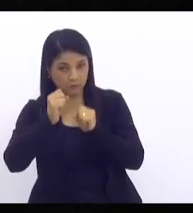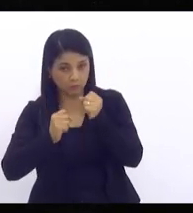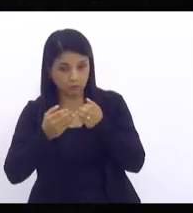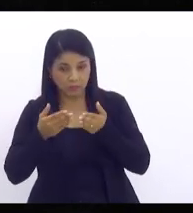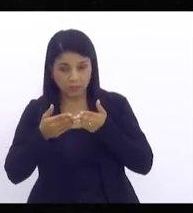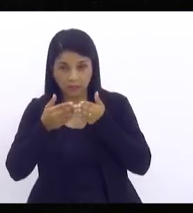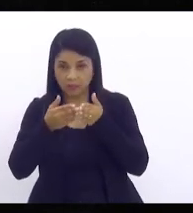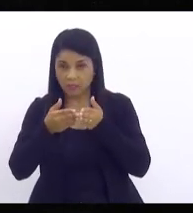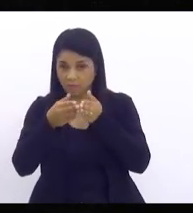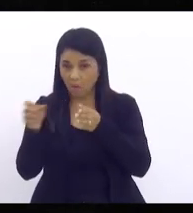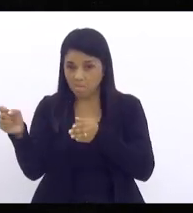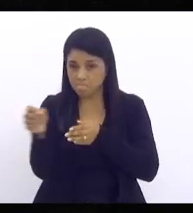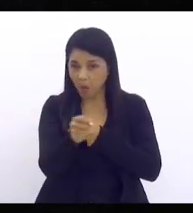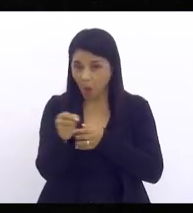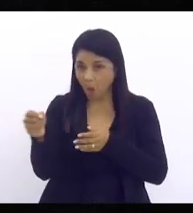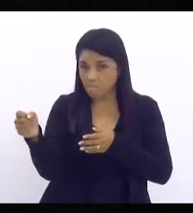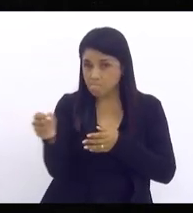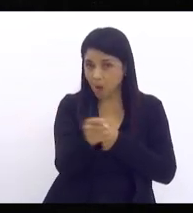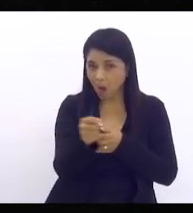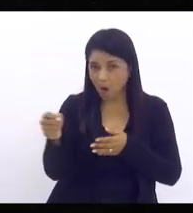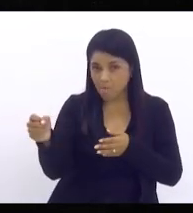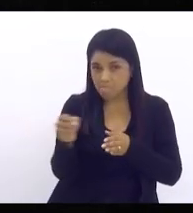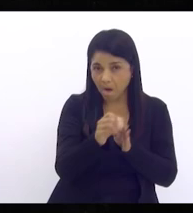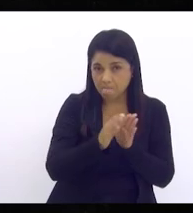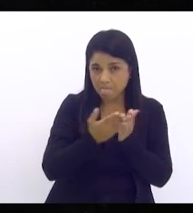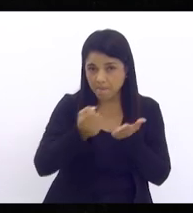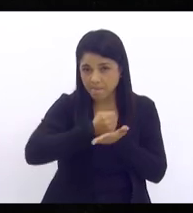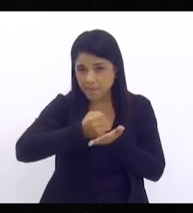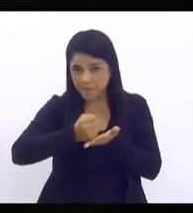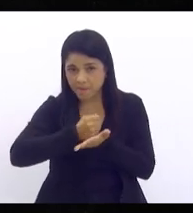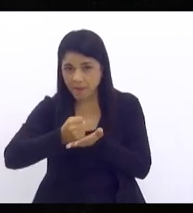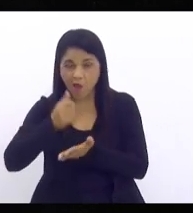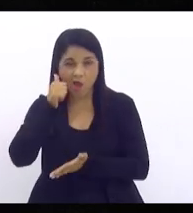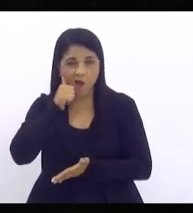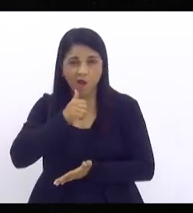Janeiro empregava milhares de homens e mulheres,